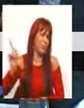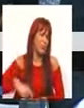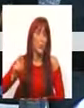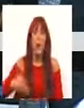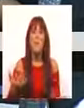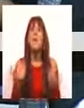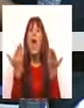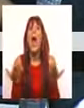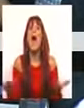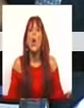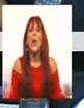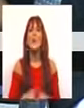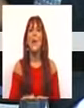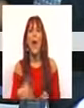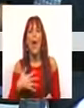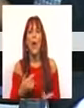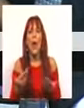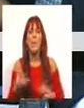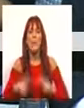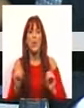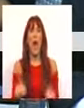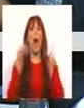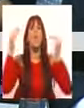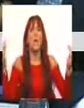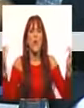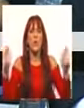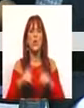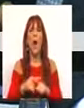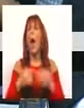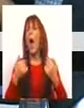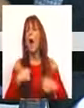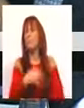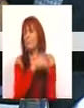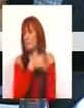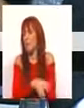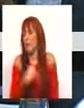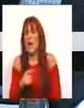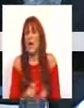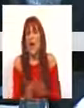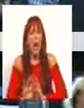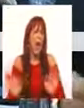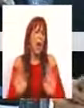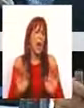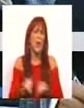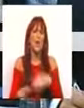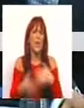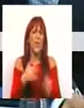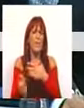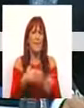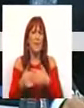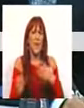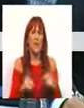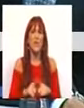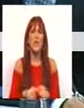Mas agora, como percebe que a carga fiscal aumentou, já desdém esse critério. Não, esse critério agora não interessa nada.